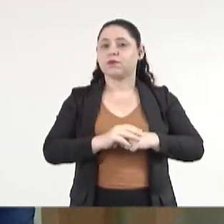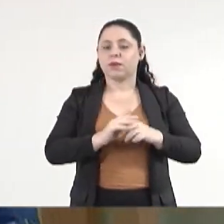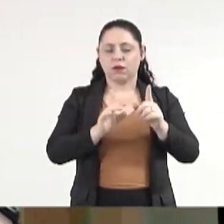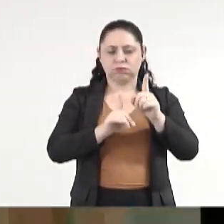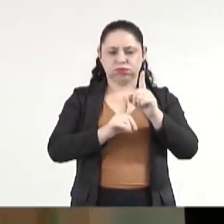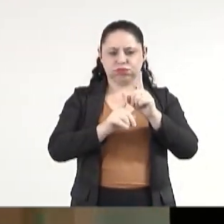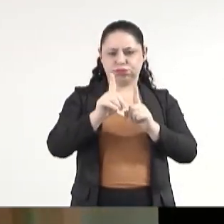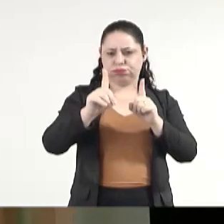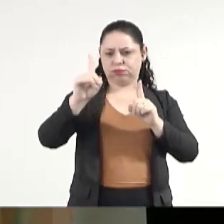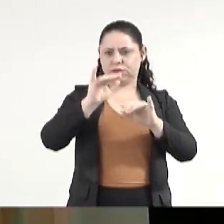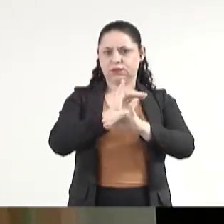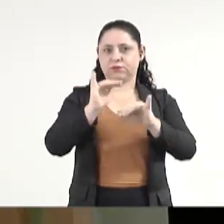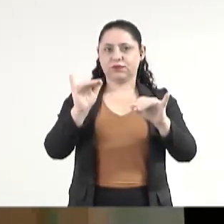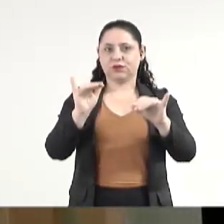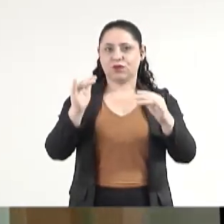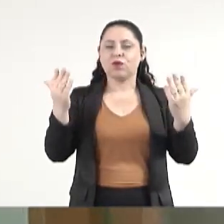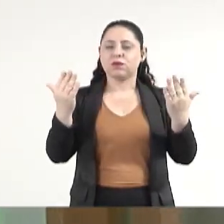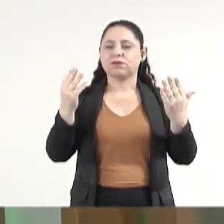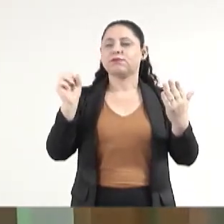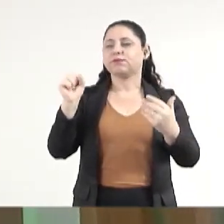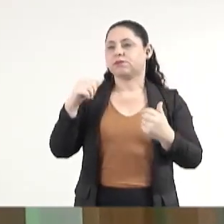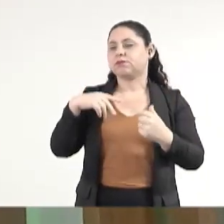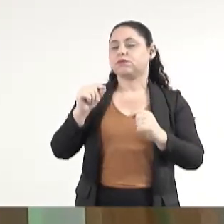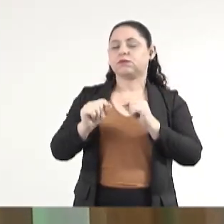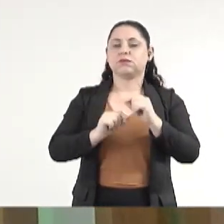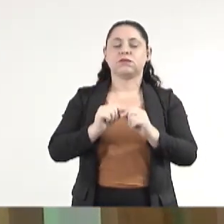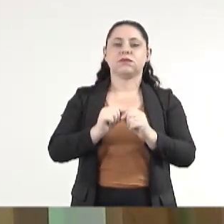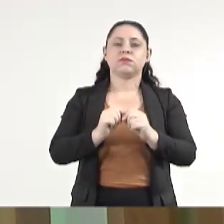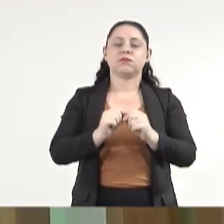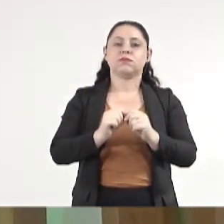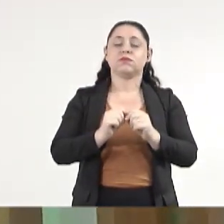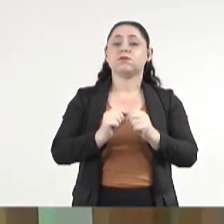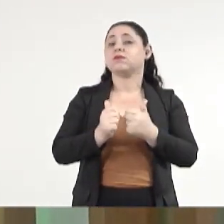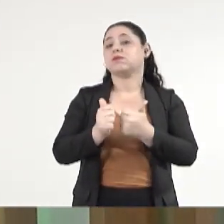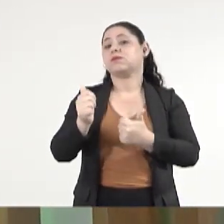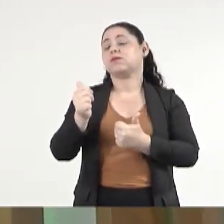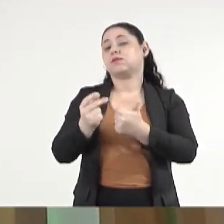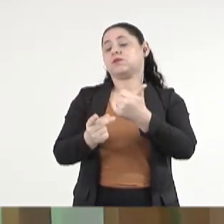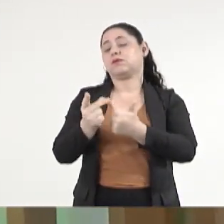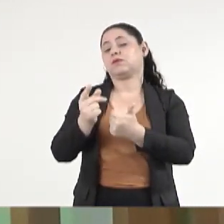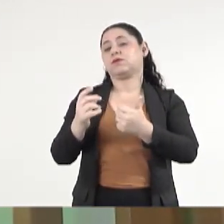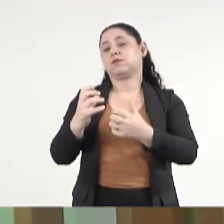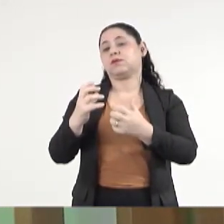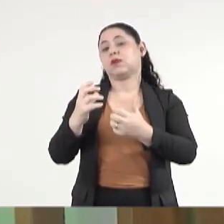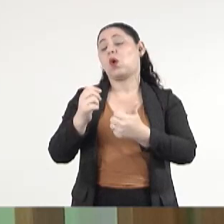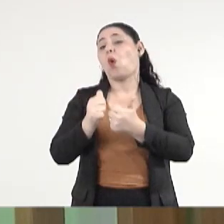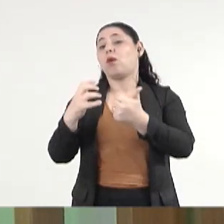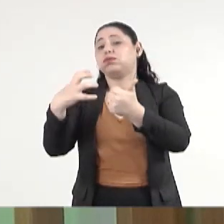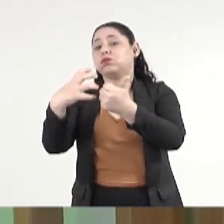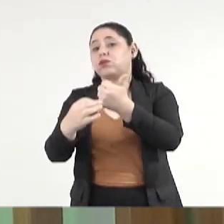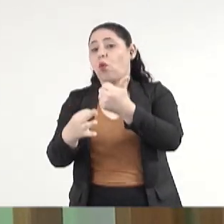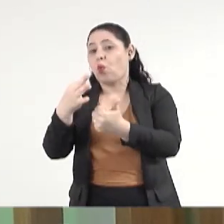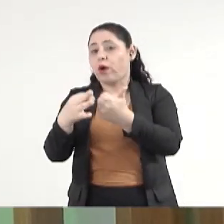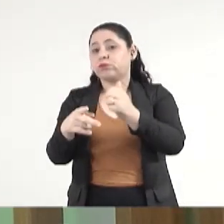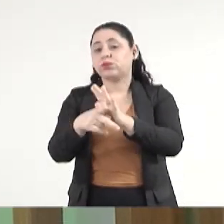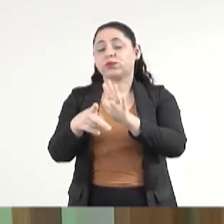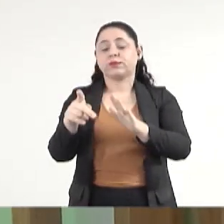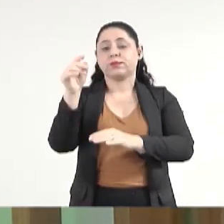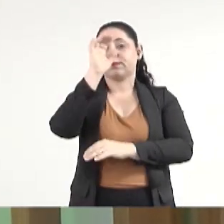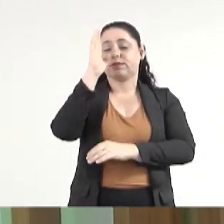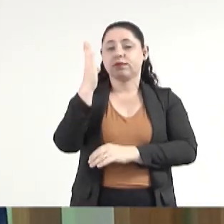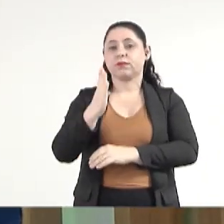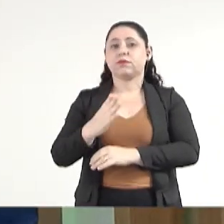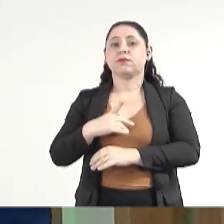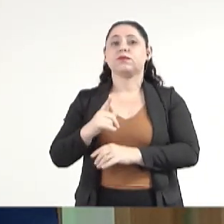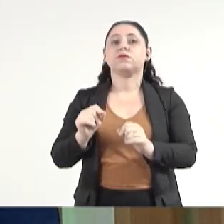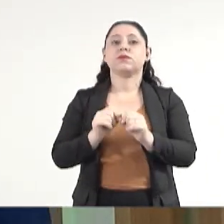ranking divulgado, agora sim, um ranking divulgado pelos tribunais de contas de todo o país, né, do Radar